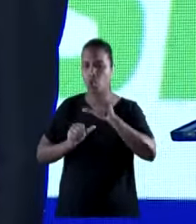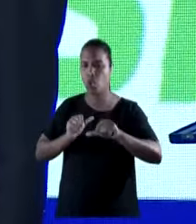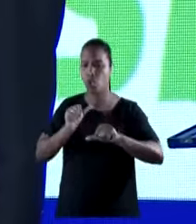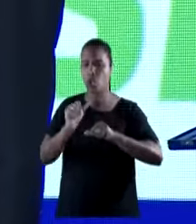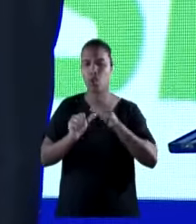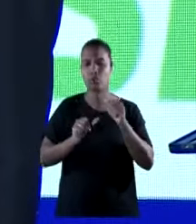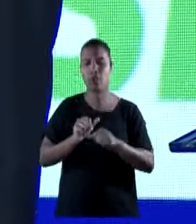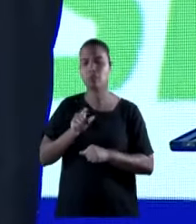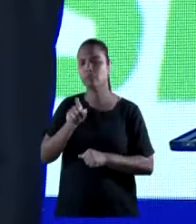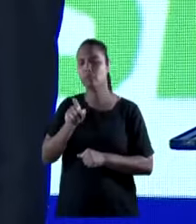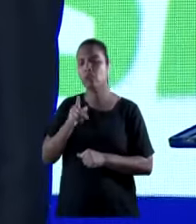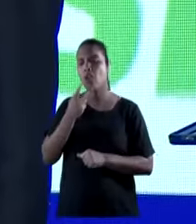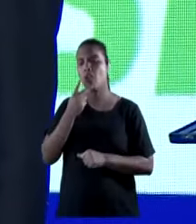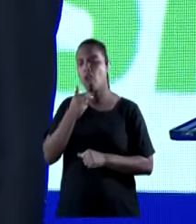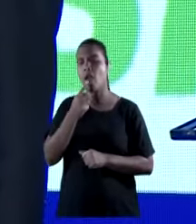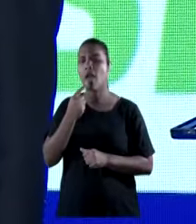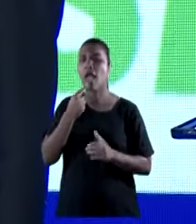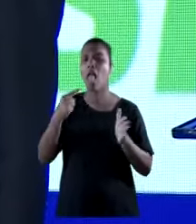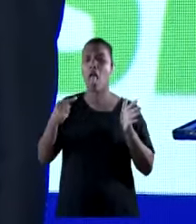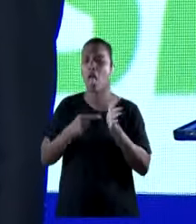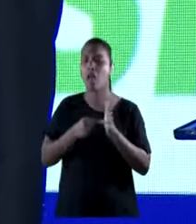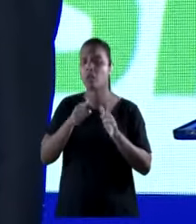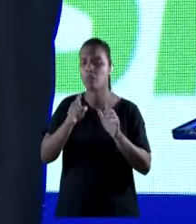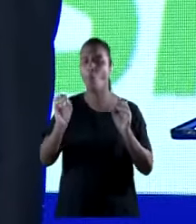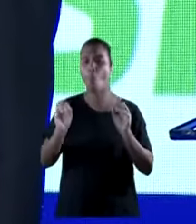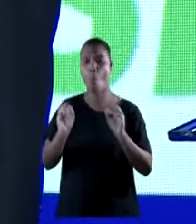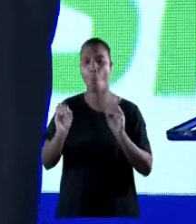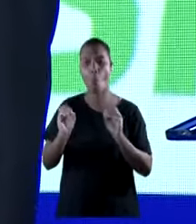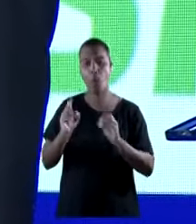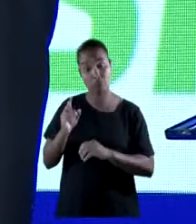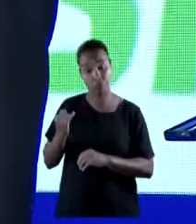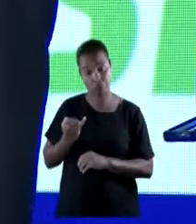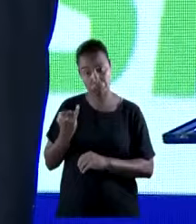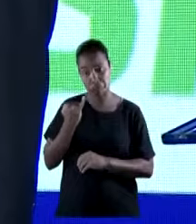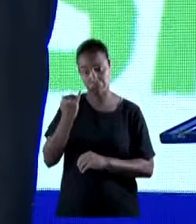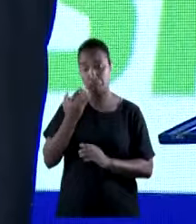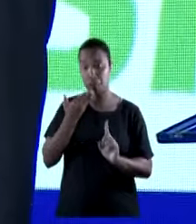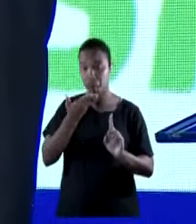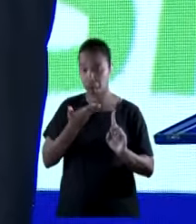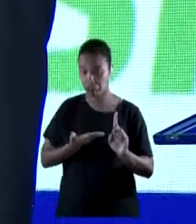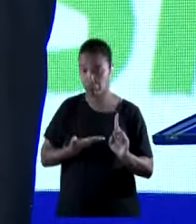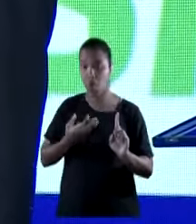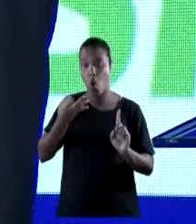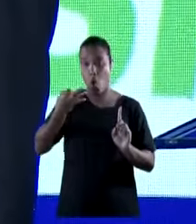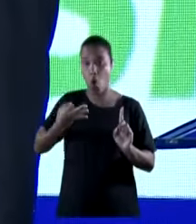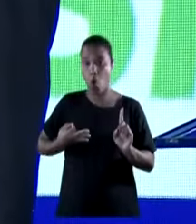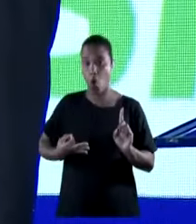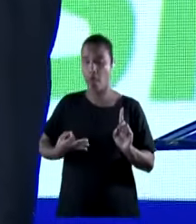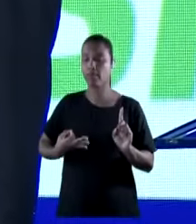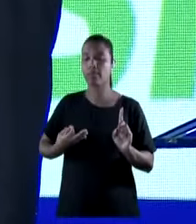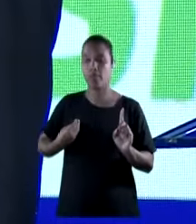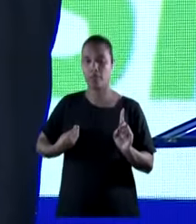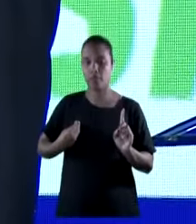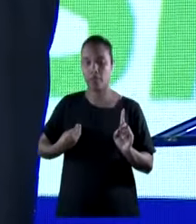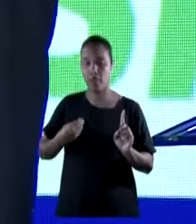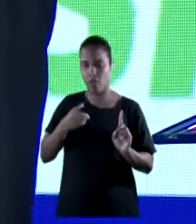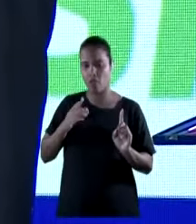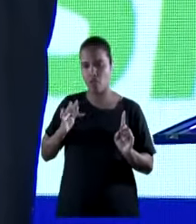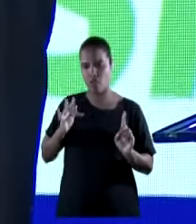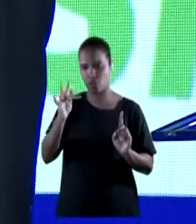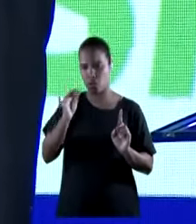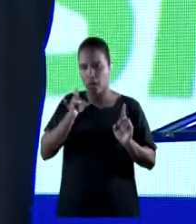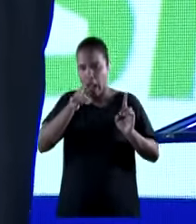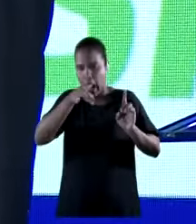teve uma denúncia contra você. Isso é muito importante. Quando você deixar o posto, que o